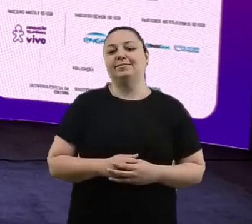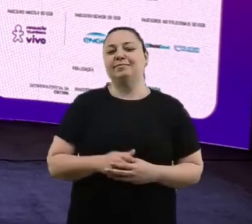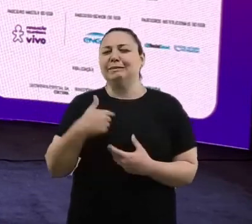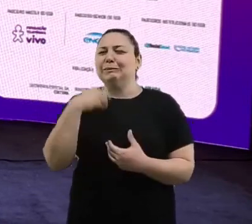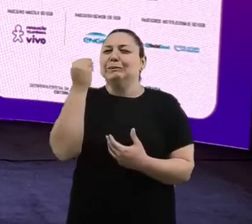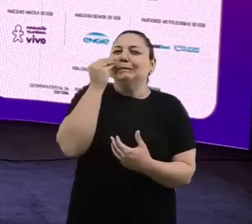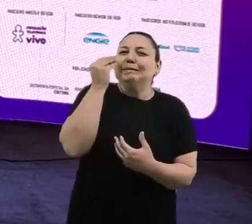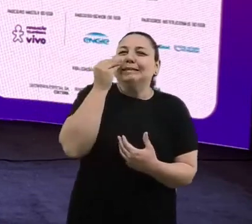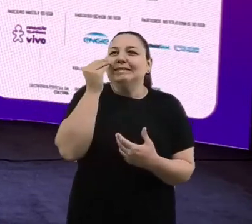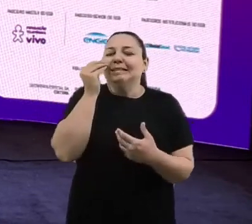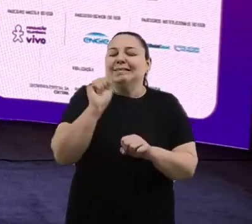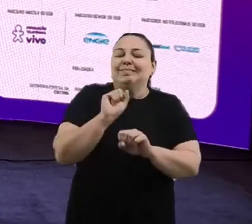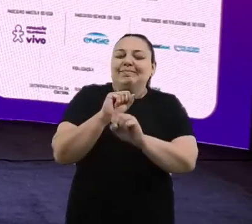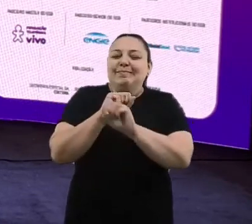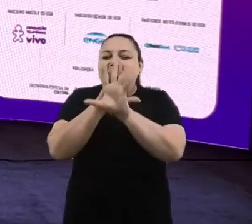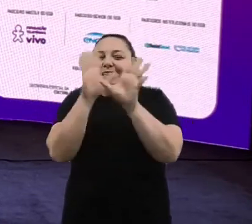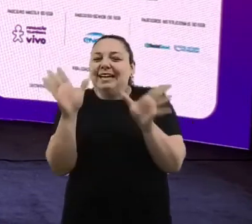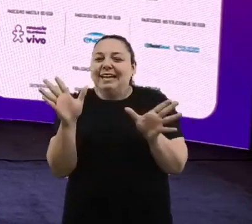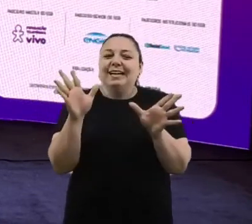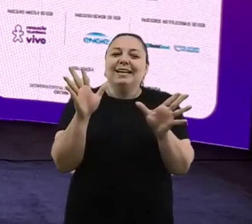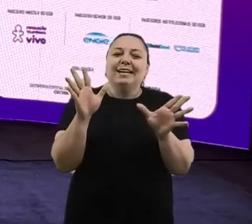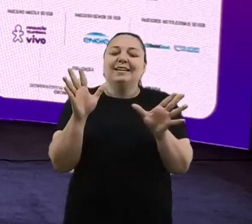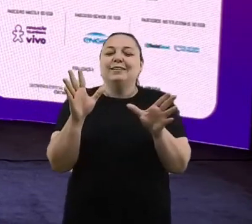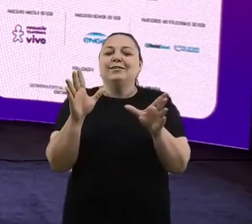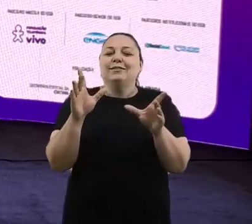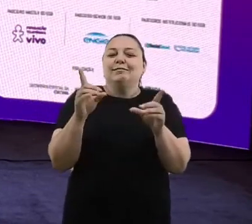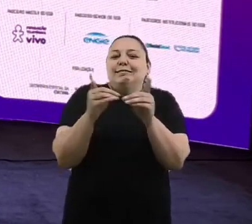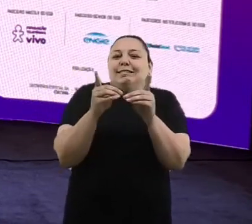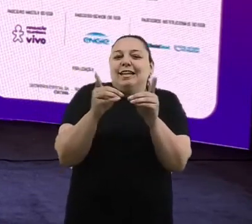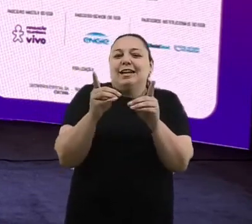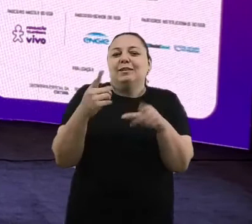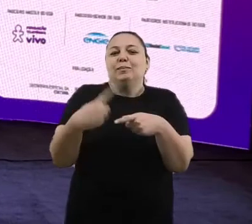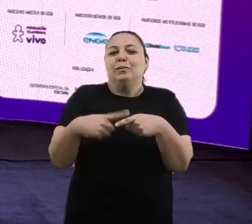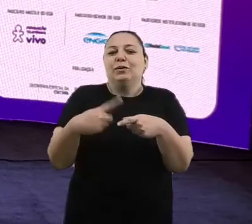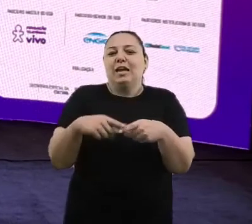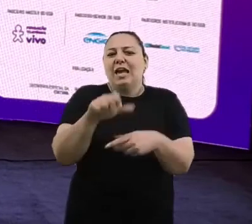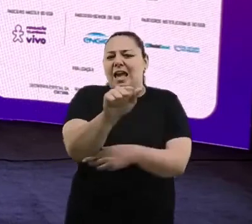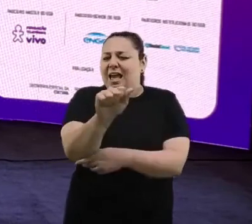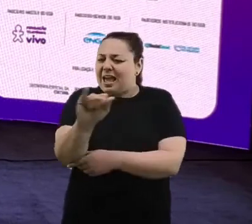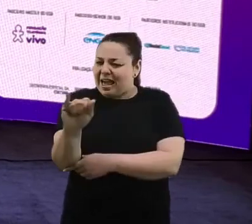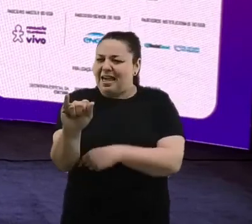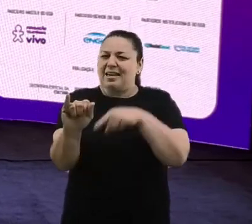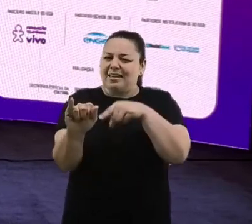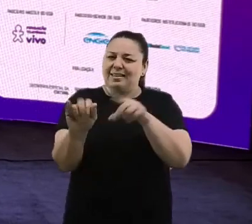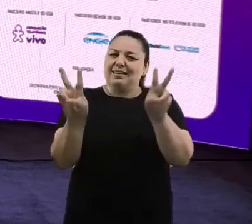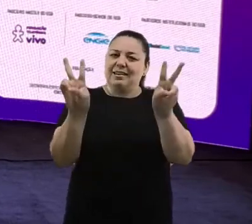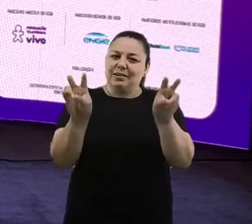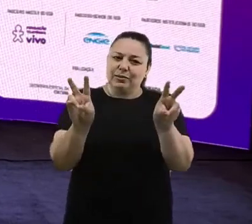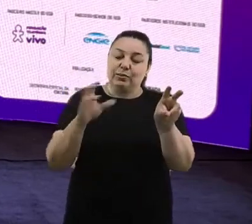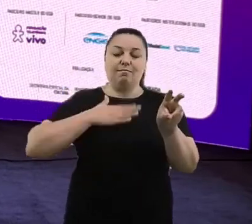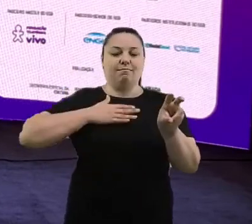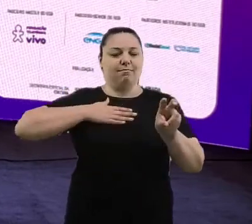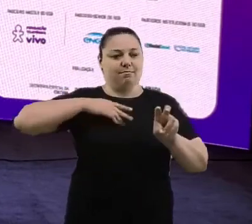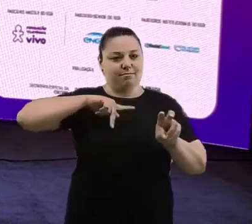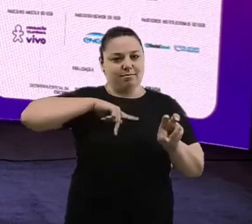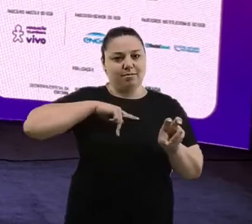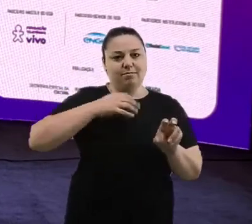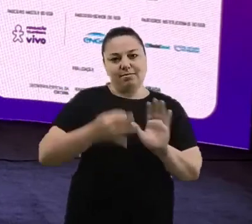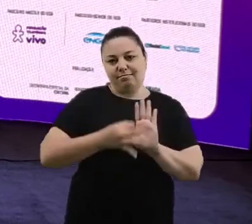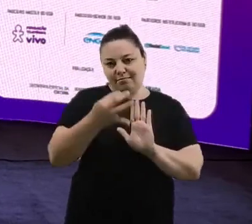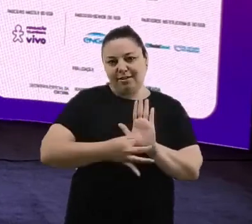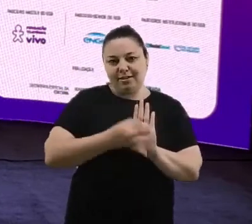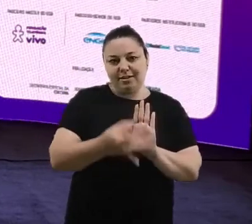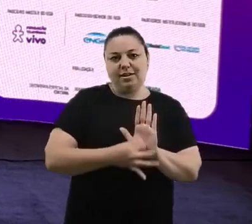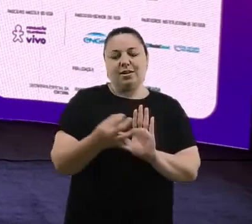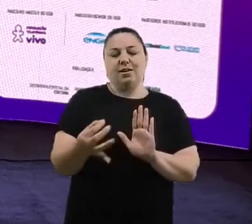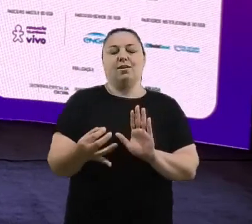assim, didática, porque inteligência artificial, principalmente, assim, daí na minha opinião, depois do dilema das